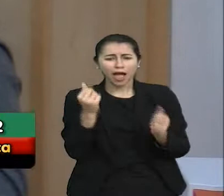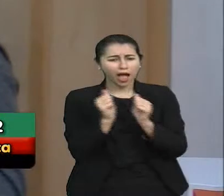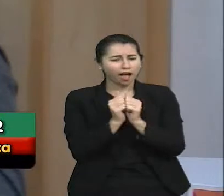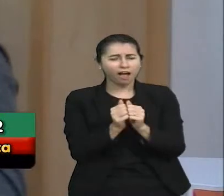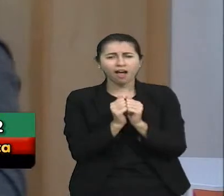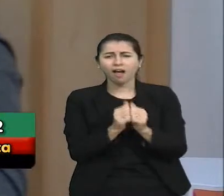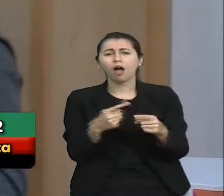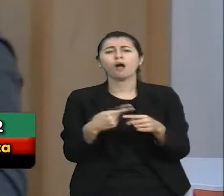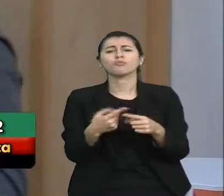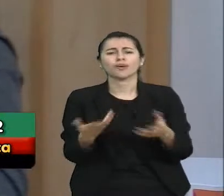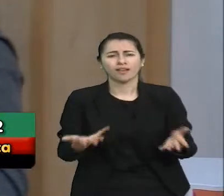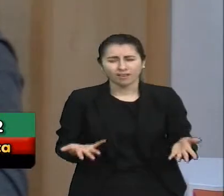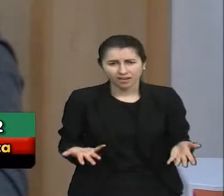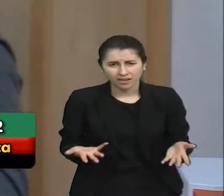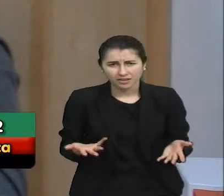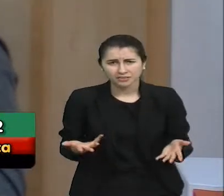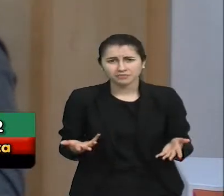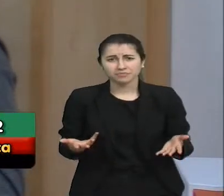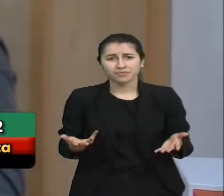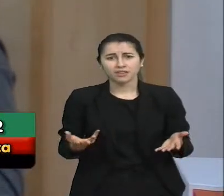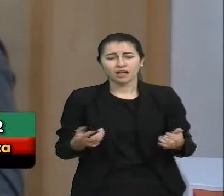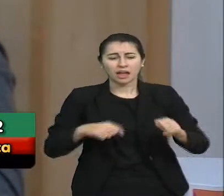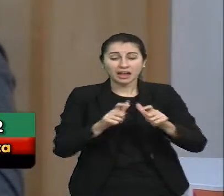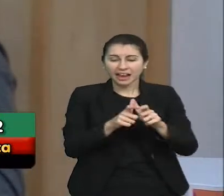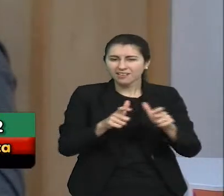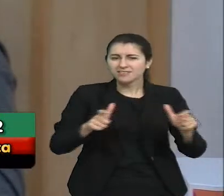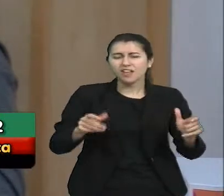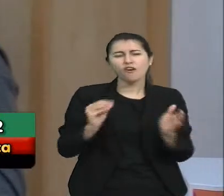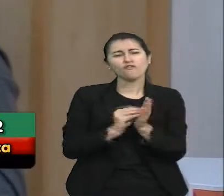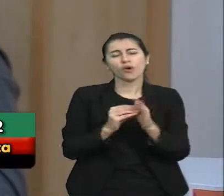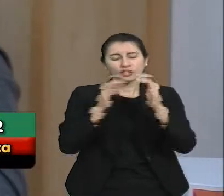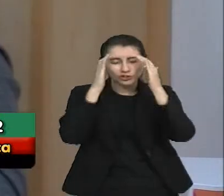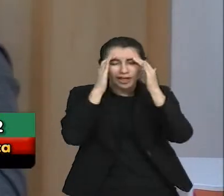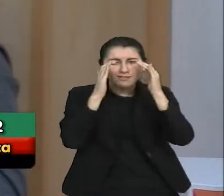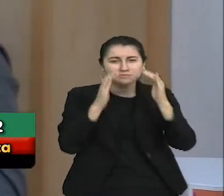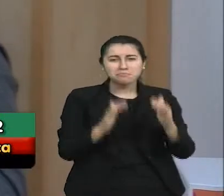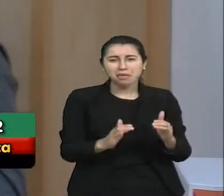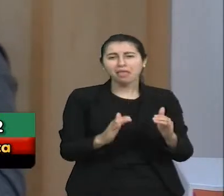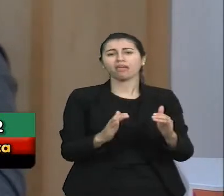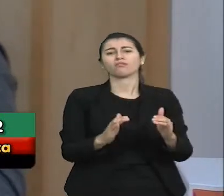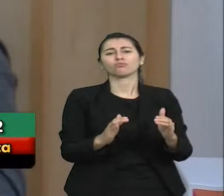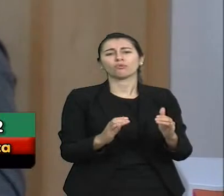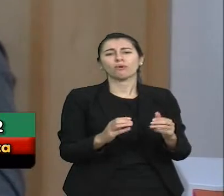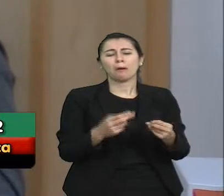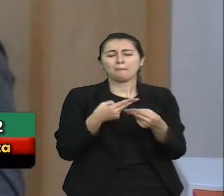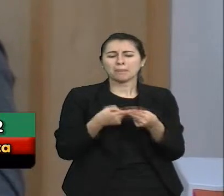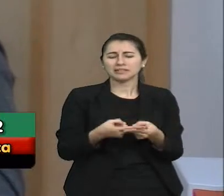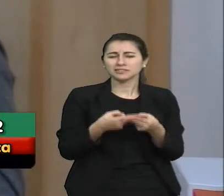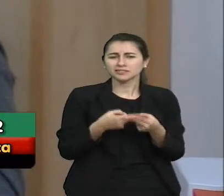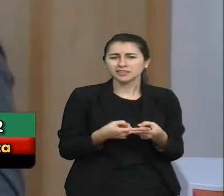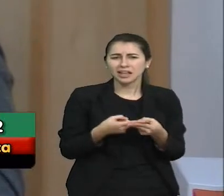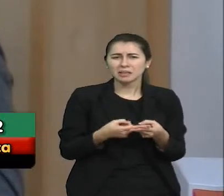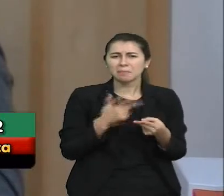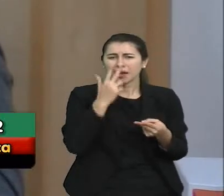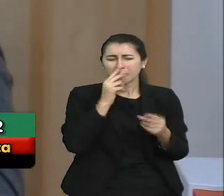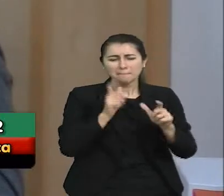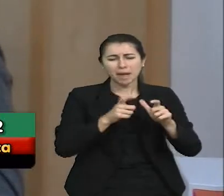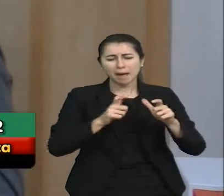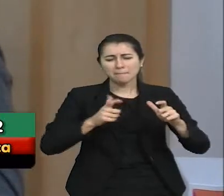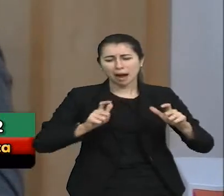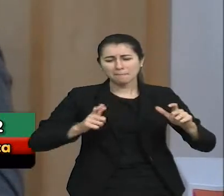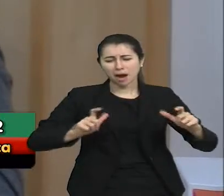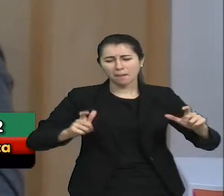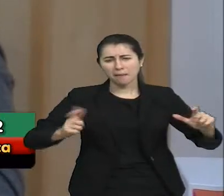Por quê? Cresceu a intolerância. A intolerância foi tomando um certo ponto onde